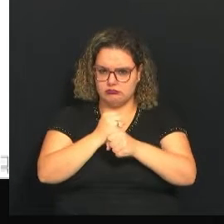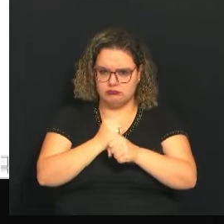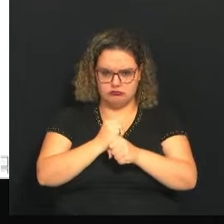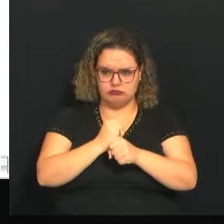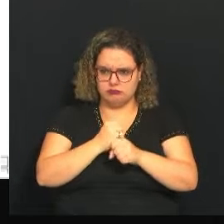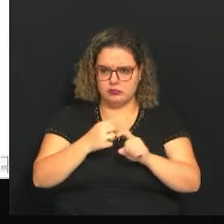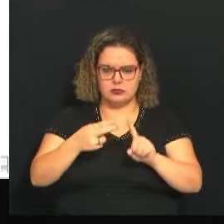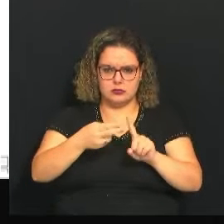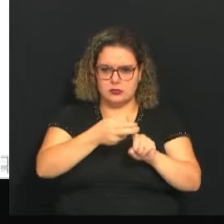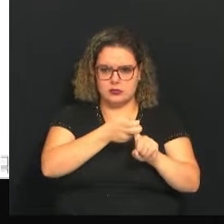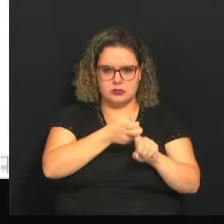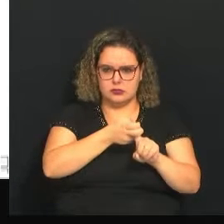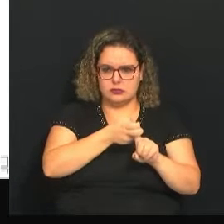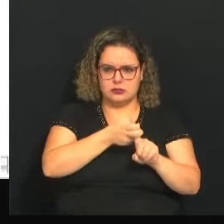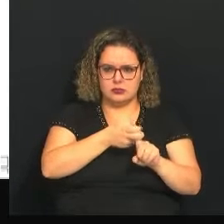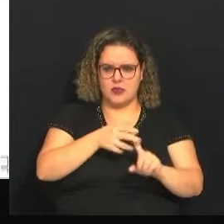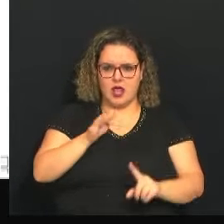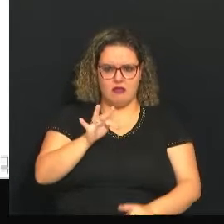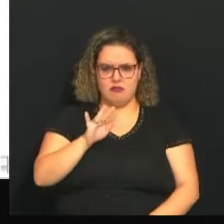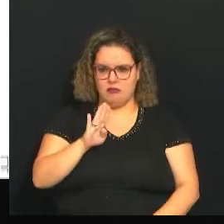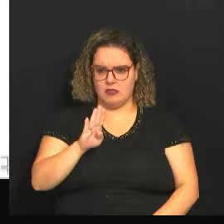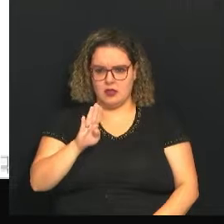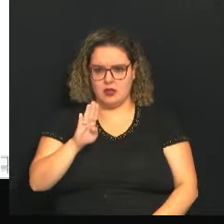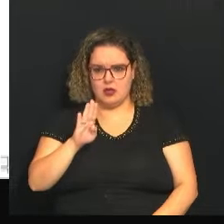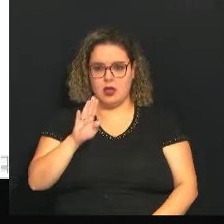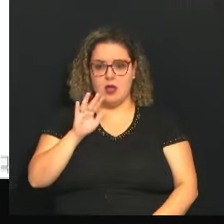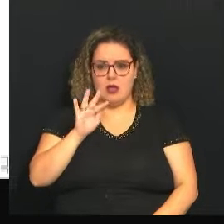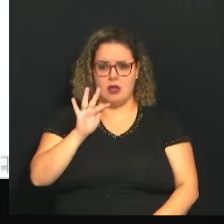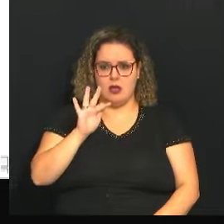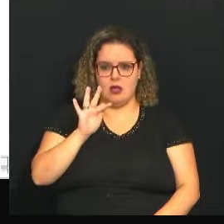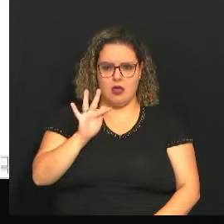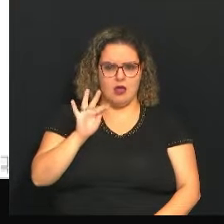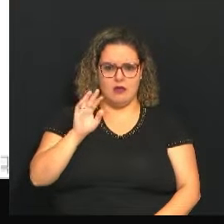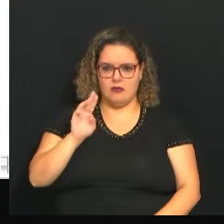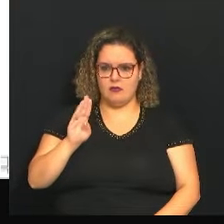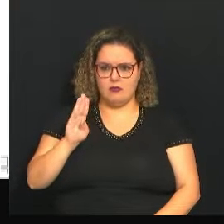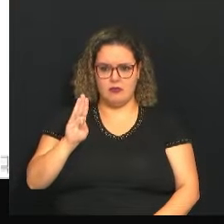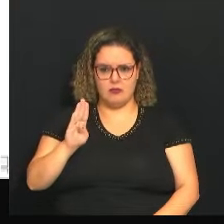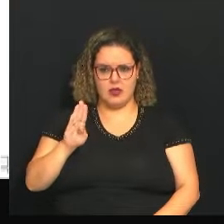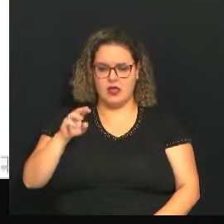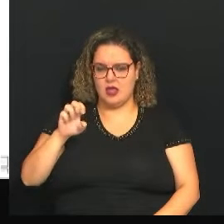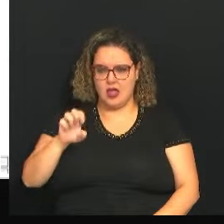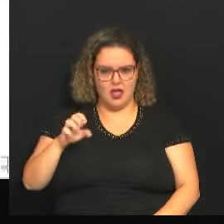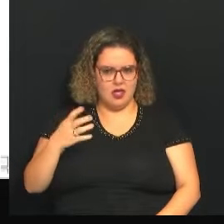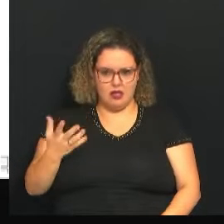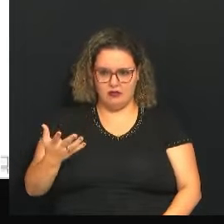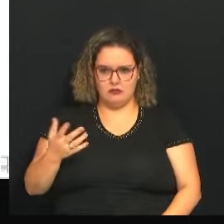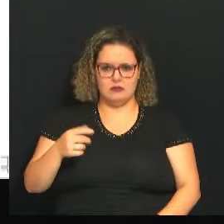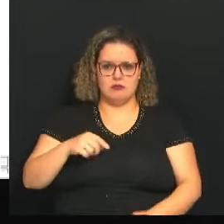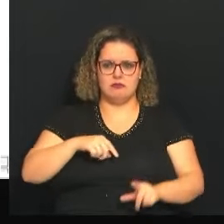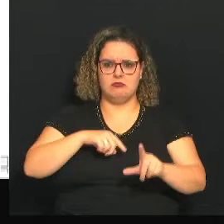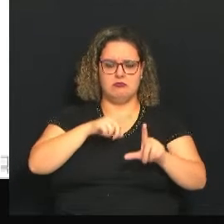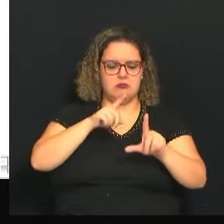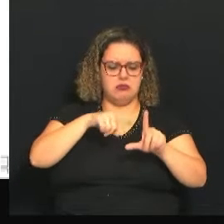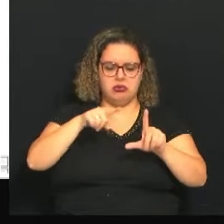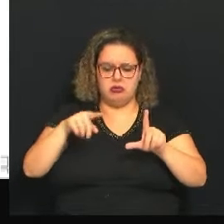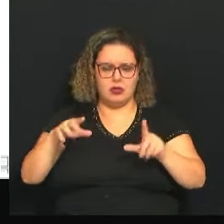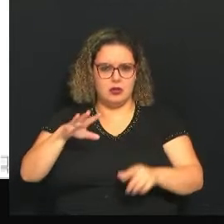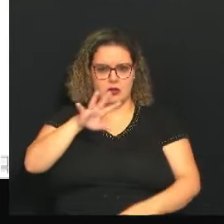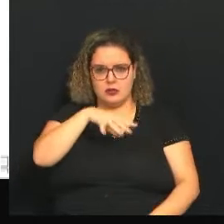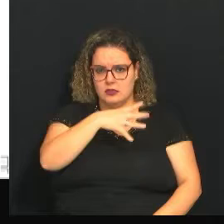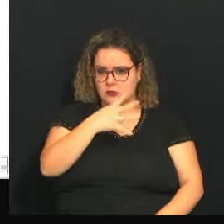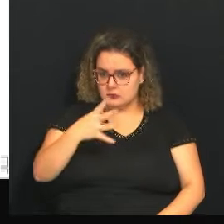do FNDE, de nada. Então, por isso que só está dando 3%. Mas quando a gente olha a receita própria da cidade, e